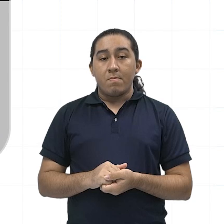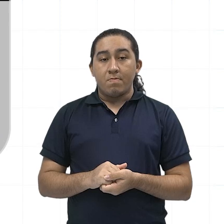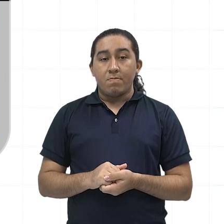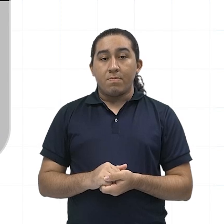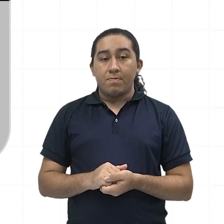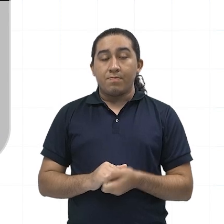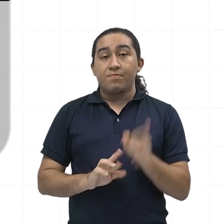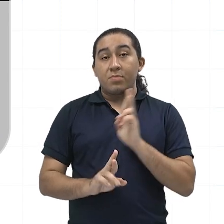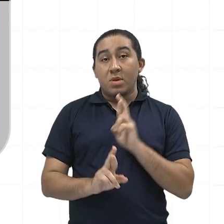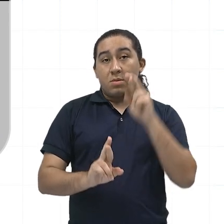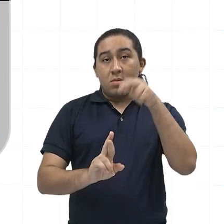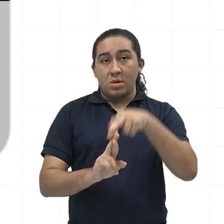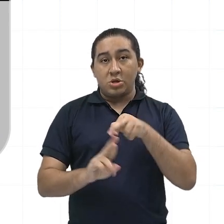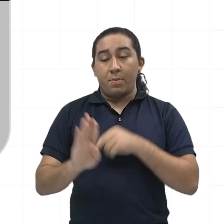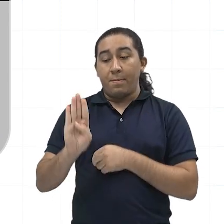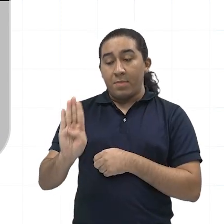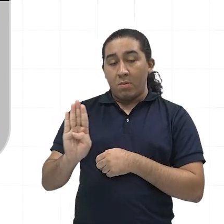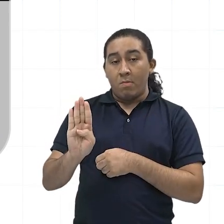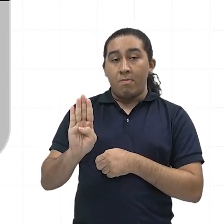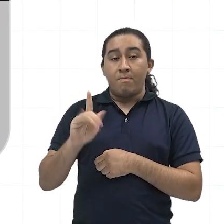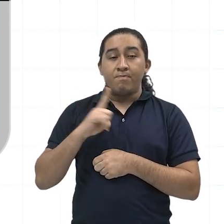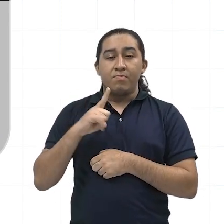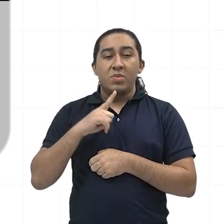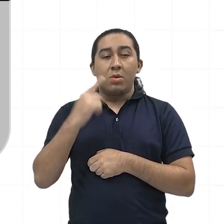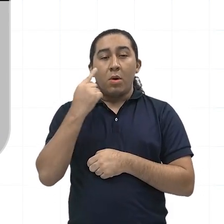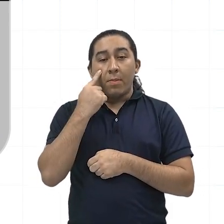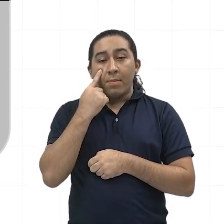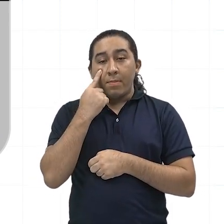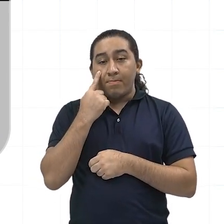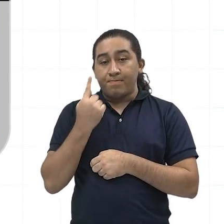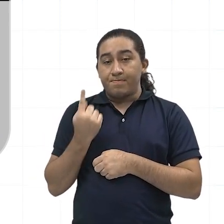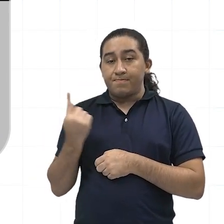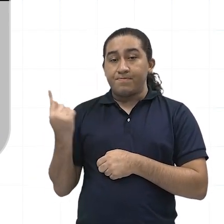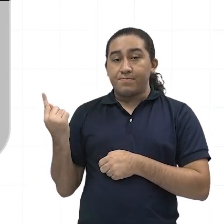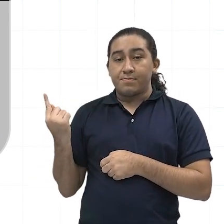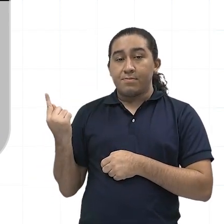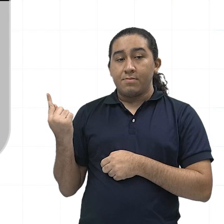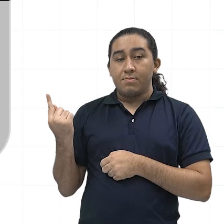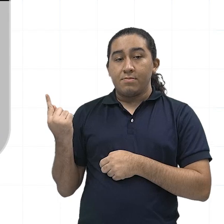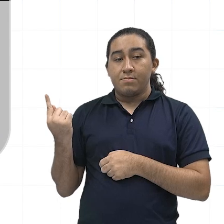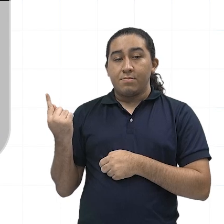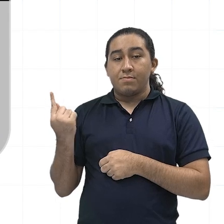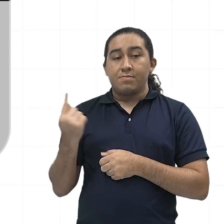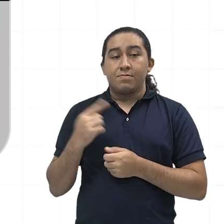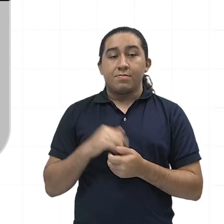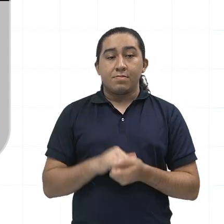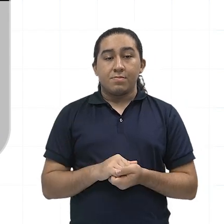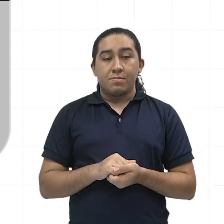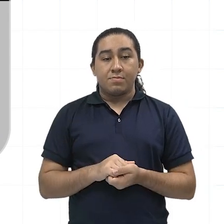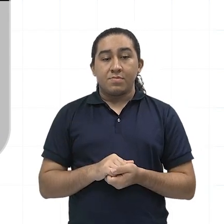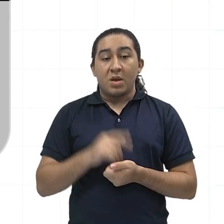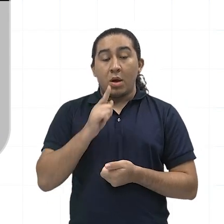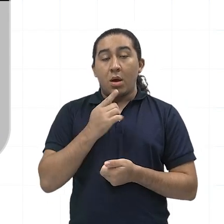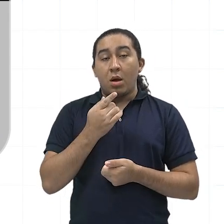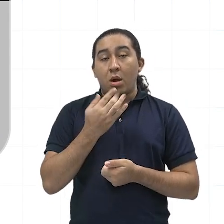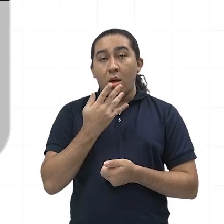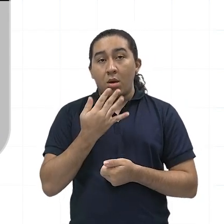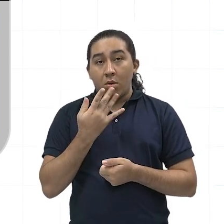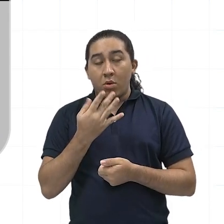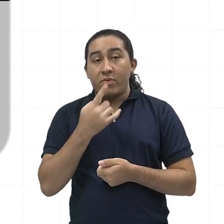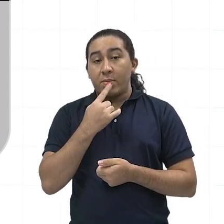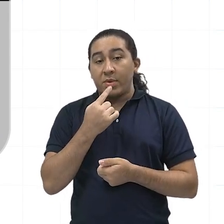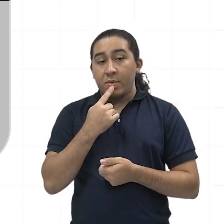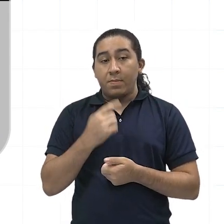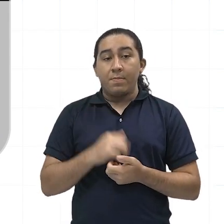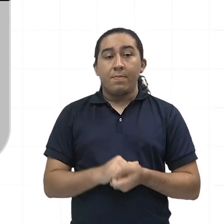à hepatite B, nós temos essa coluna aí que você está vendo na telinha do lado esquerdo. 800 mil